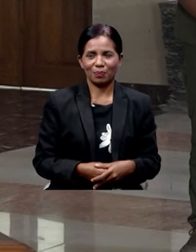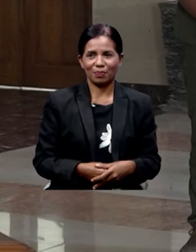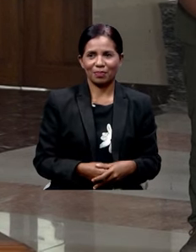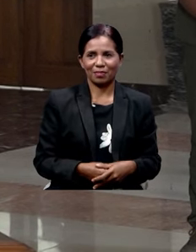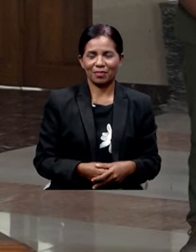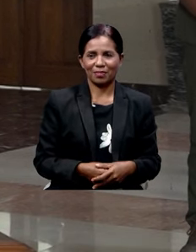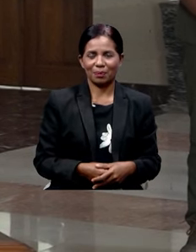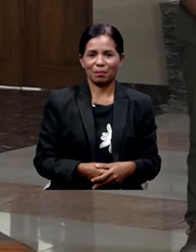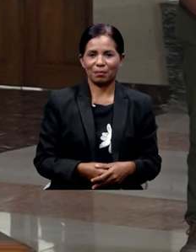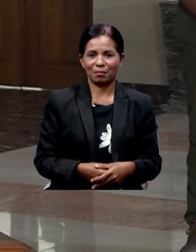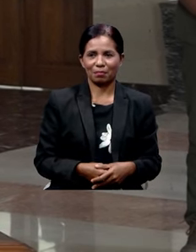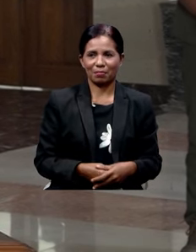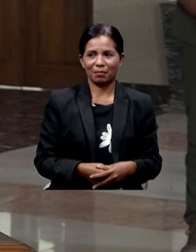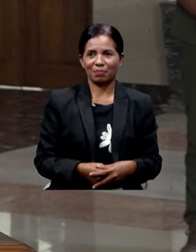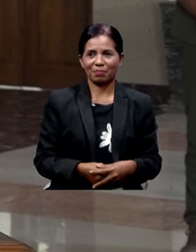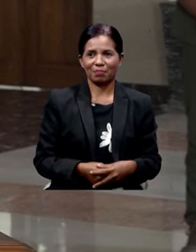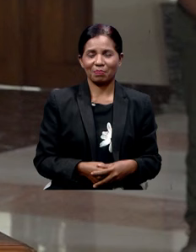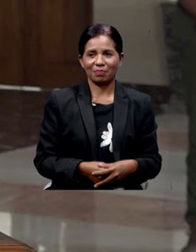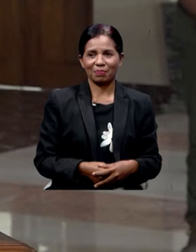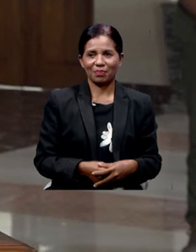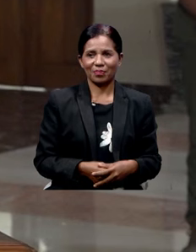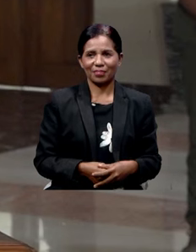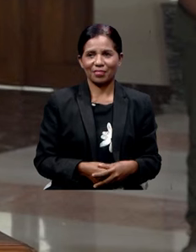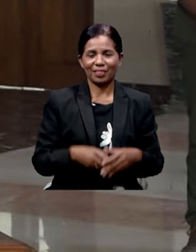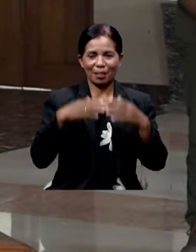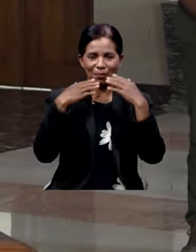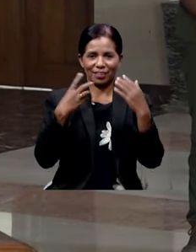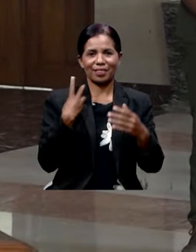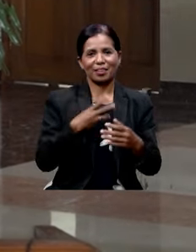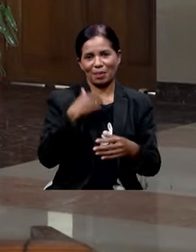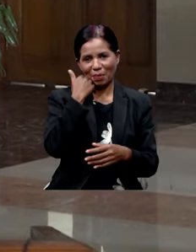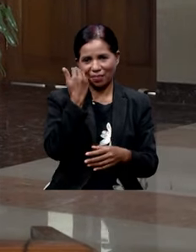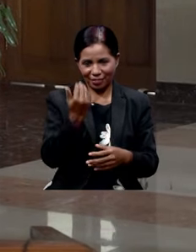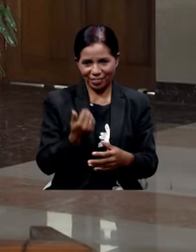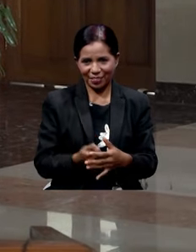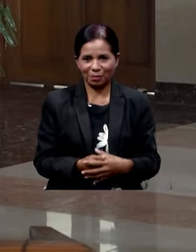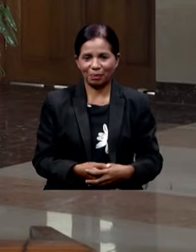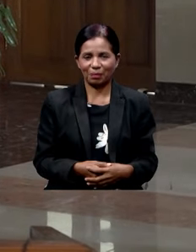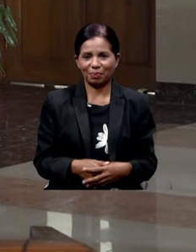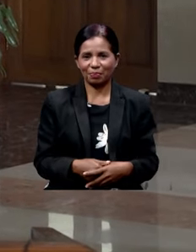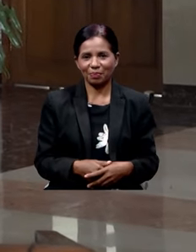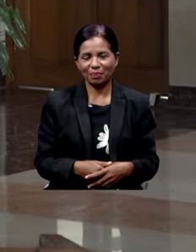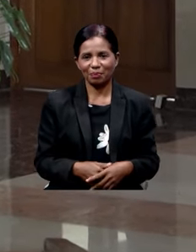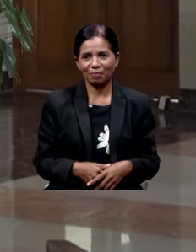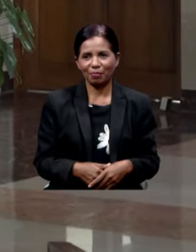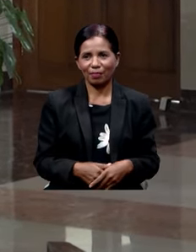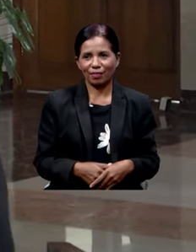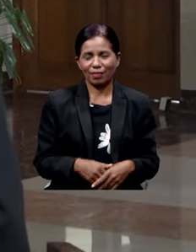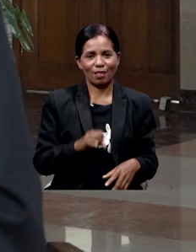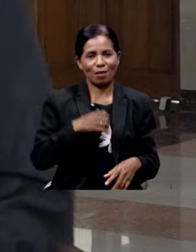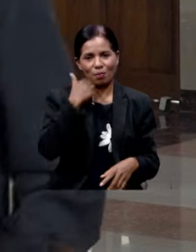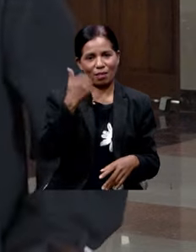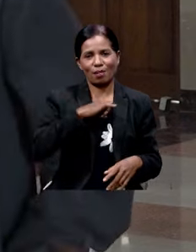Hamas vai lhe dar, quando Hamas se ide, dá lhe de mão para ele, nega, a mão é uma